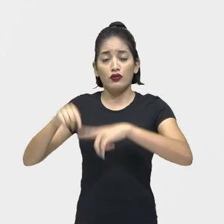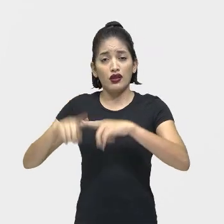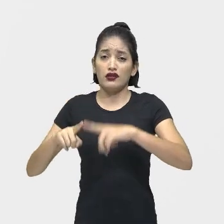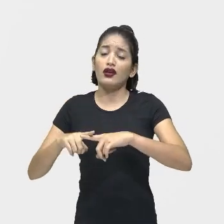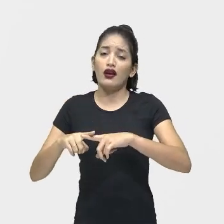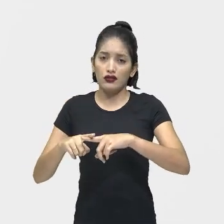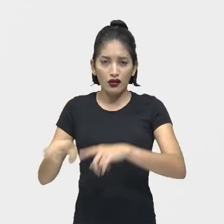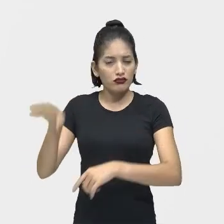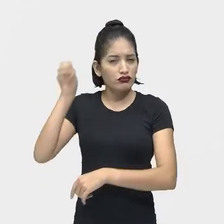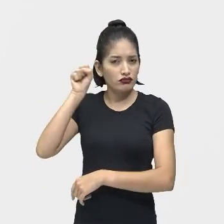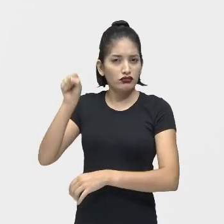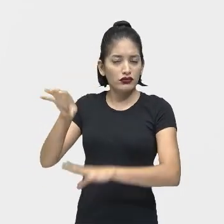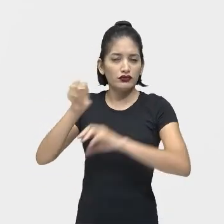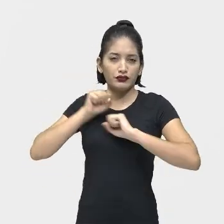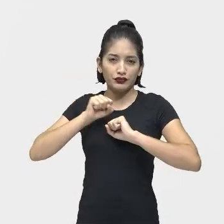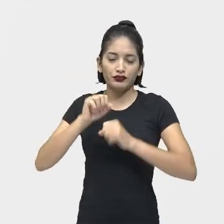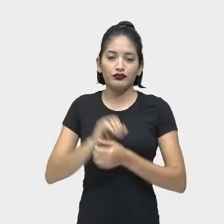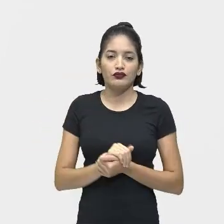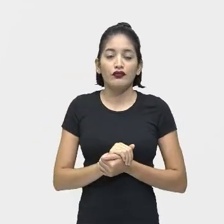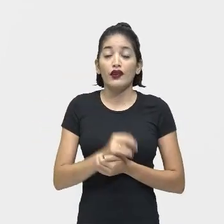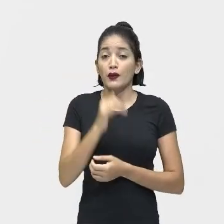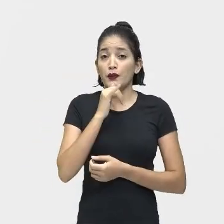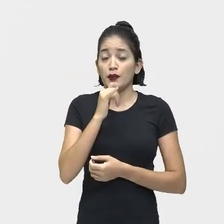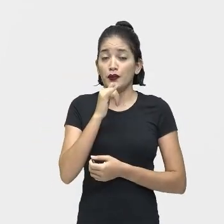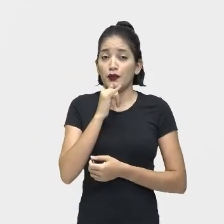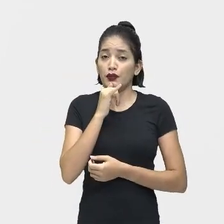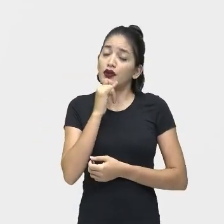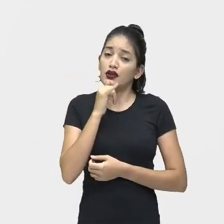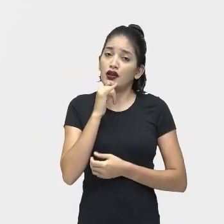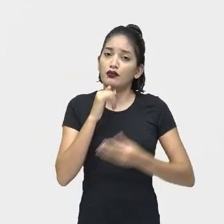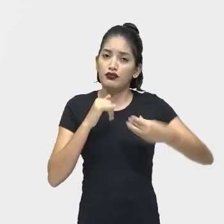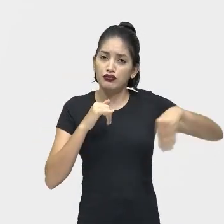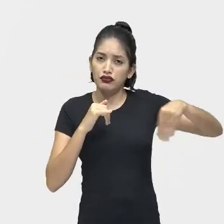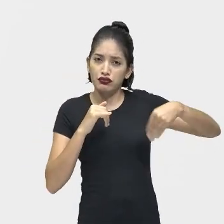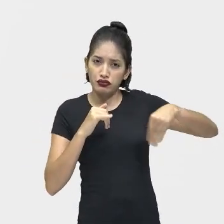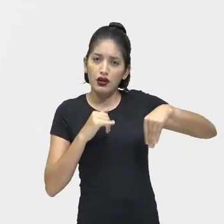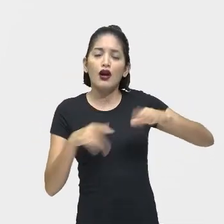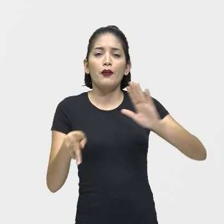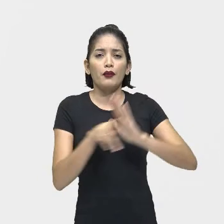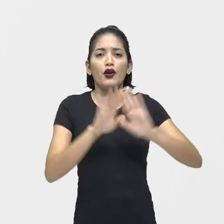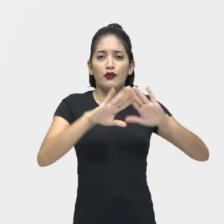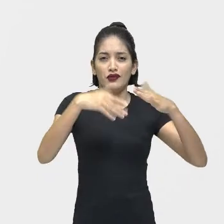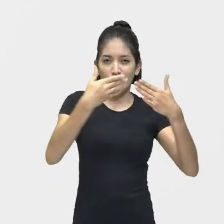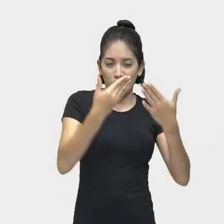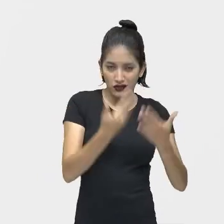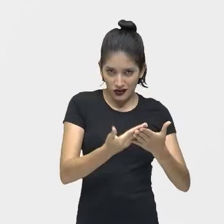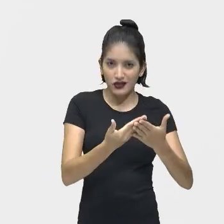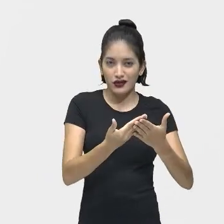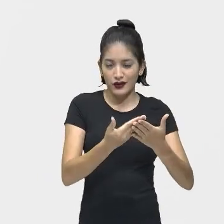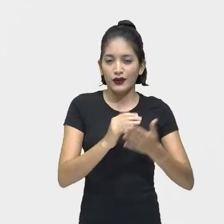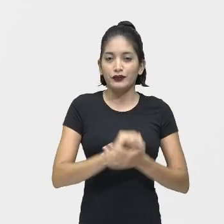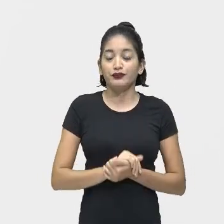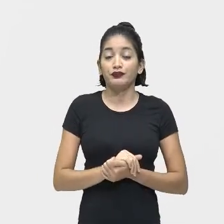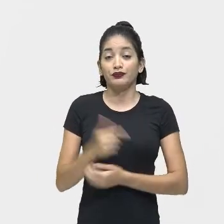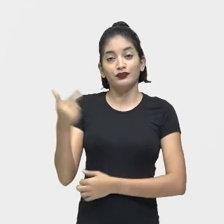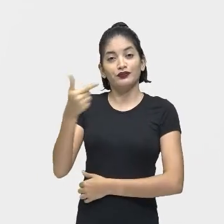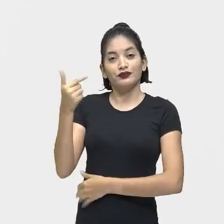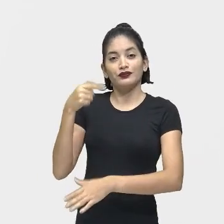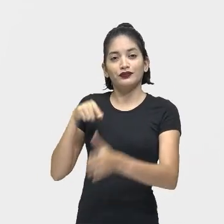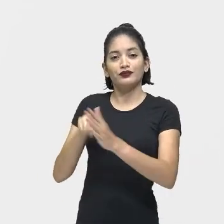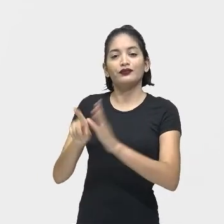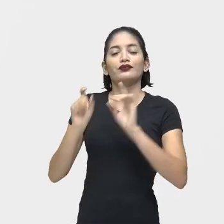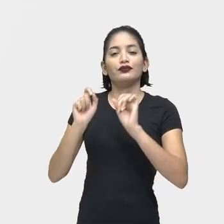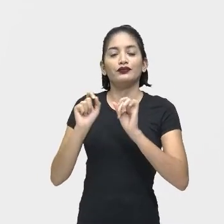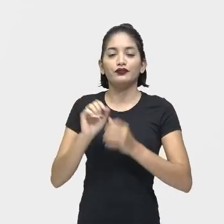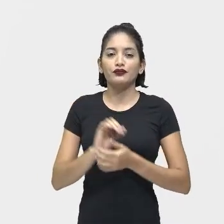produz, certo? Que demos como exemplo a campainha da escola, o sino da escola. E a nossa segunda questão fala